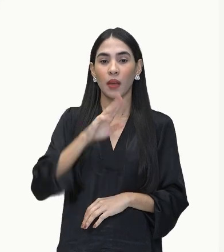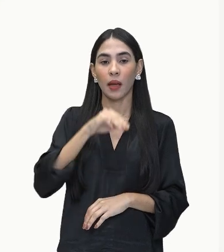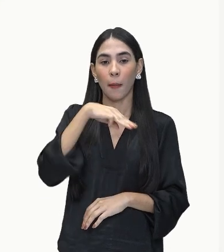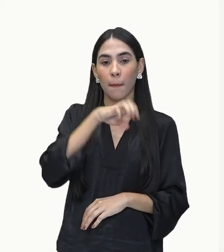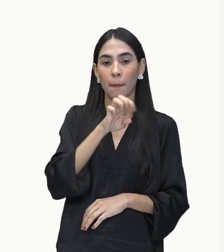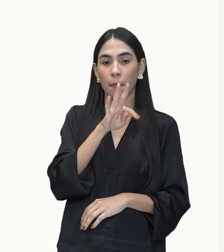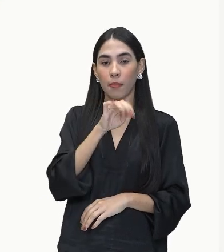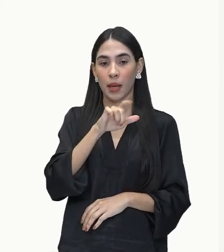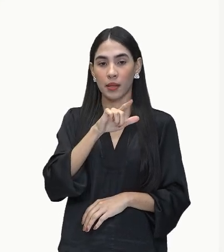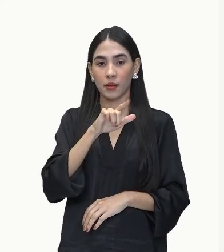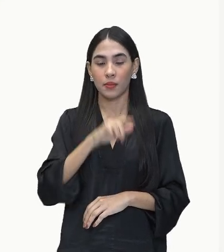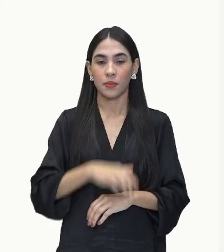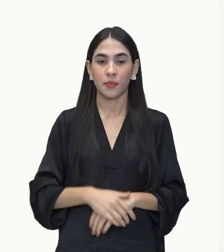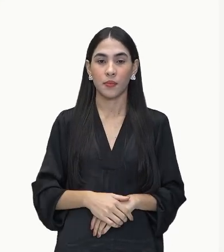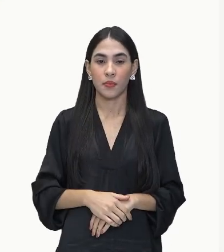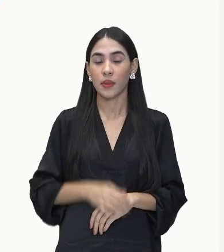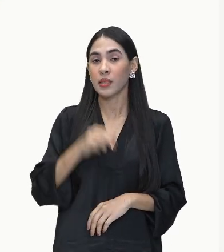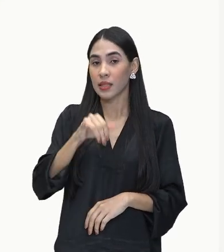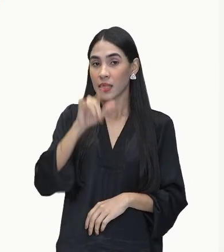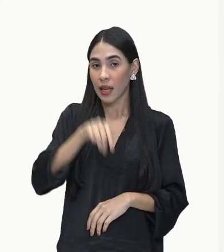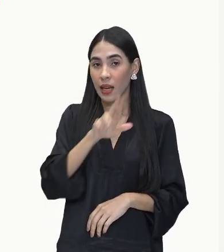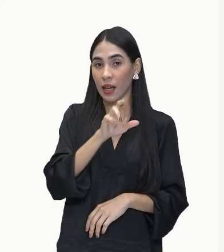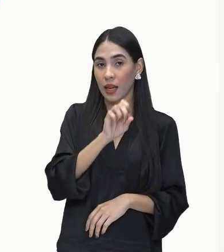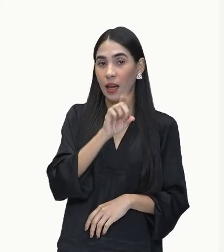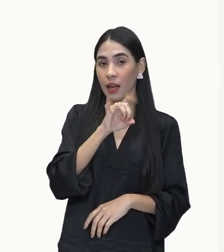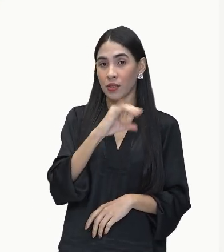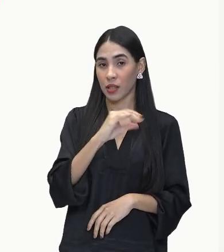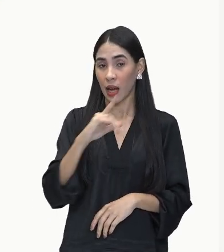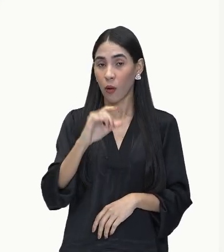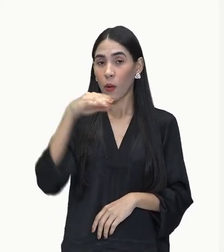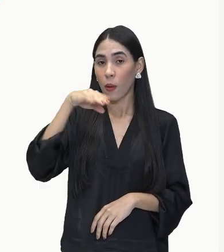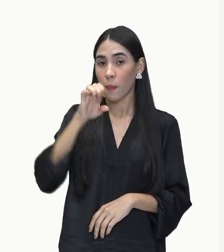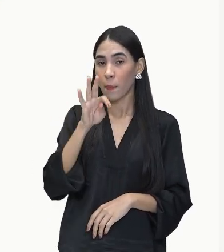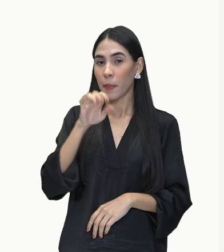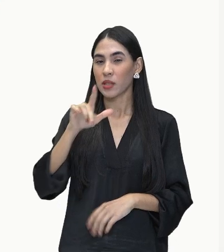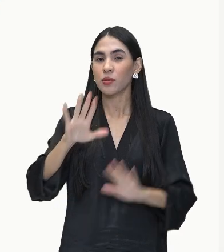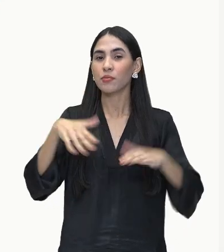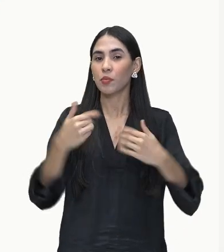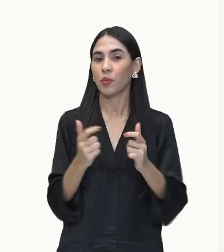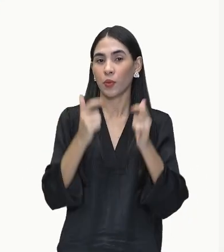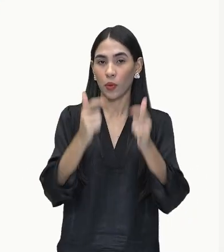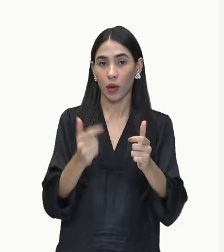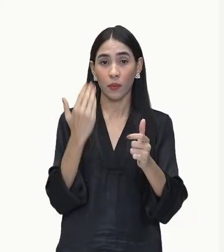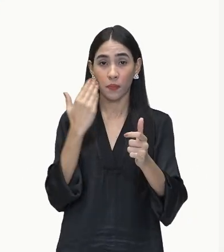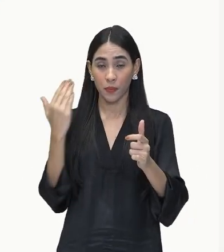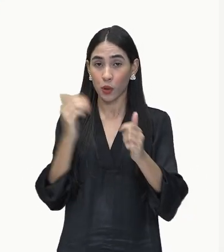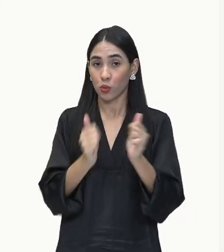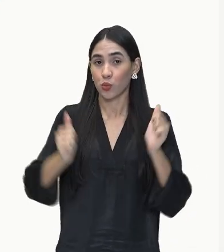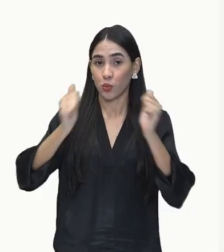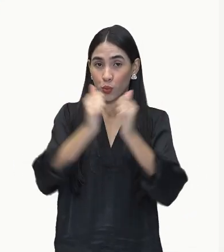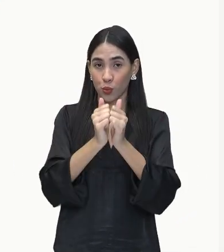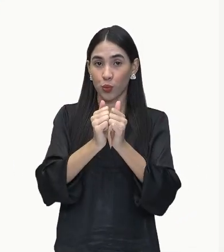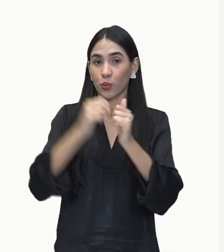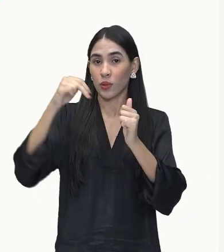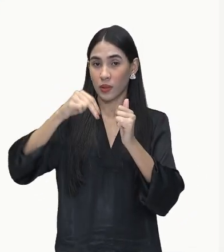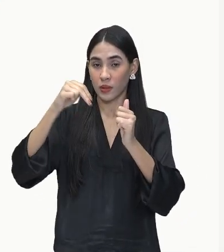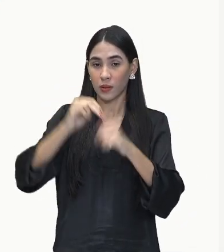metil. Se é um radical metil, ele está onde? Ele está no nitrogênio. Então, eu tenho que